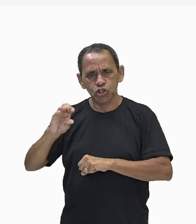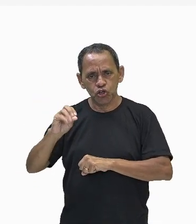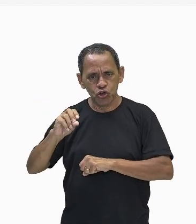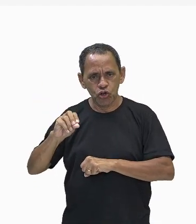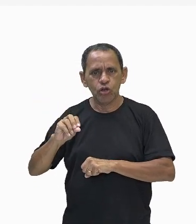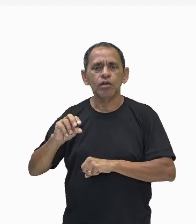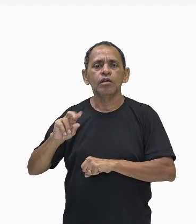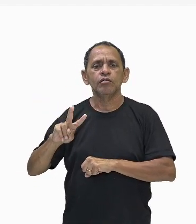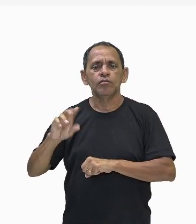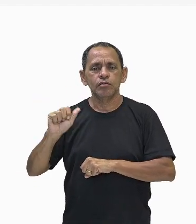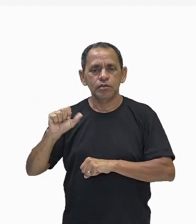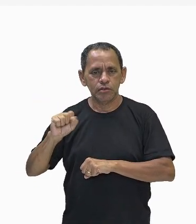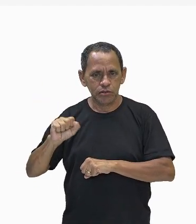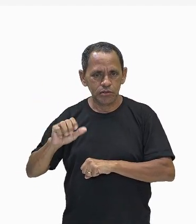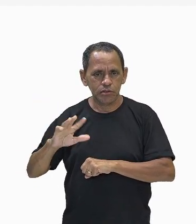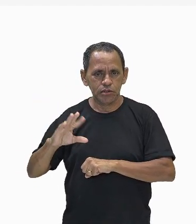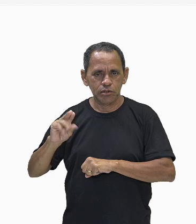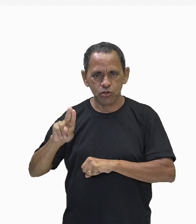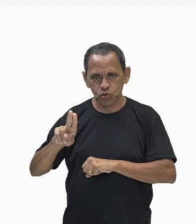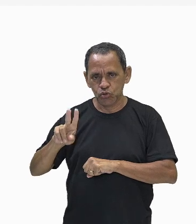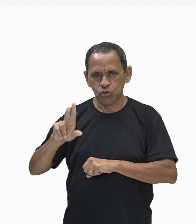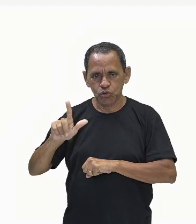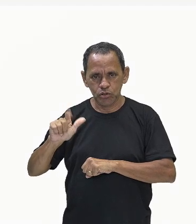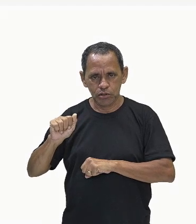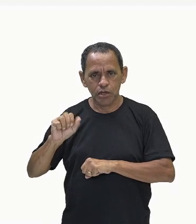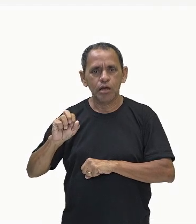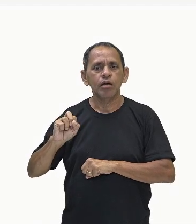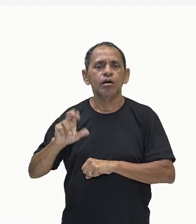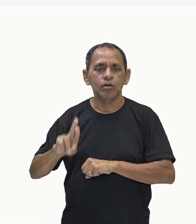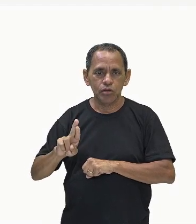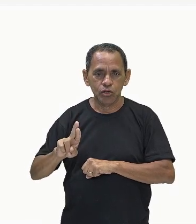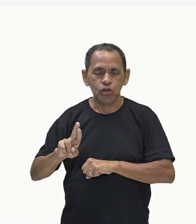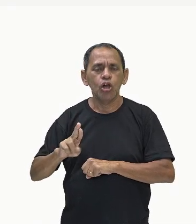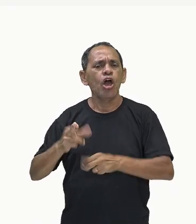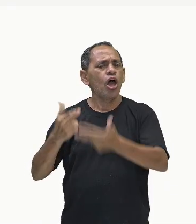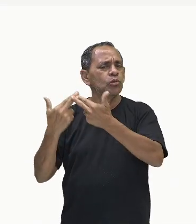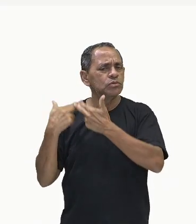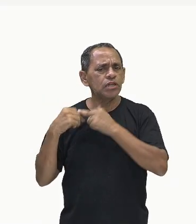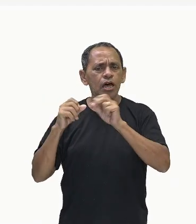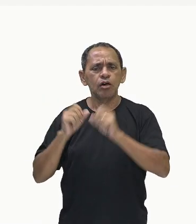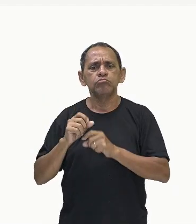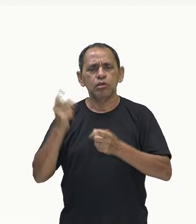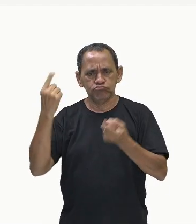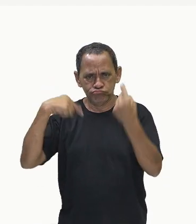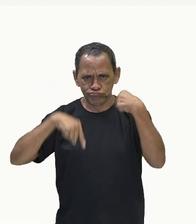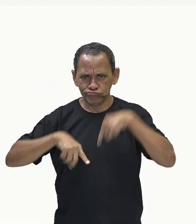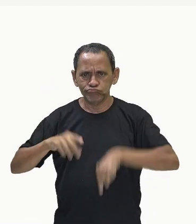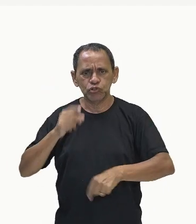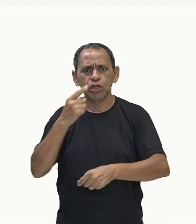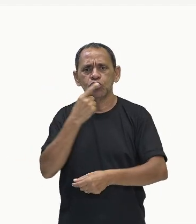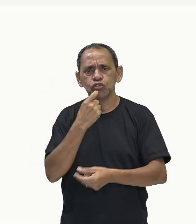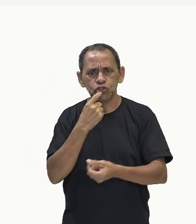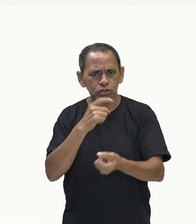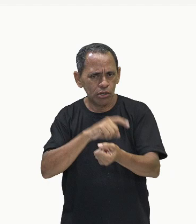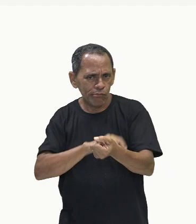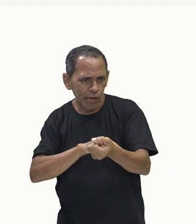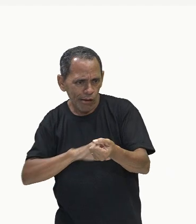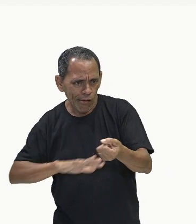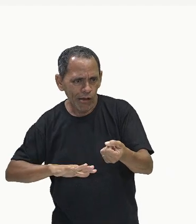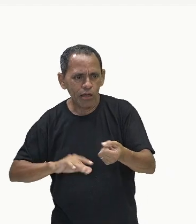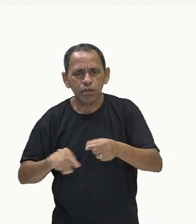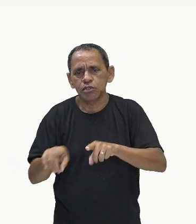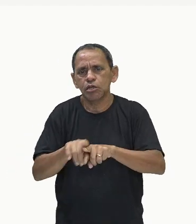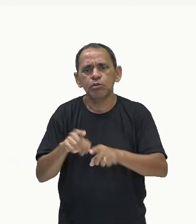cardiovascular e é responsável pela circulação do sangue, como eu comentei,